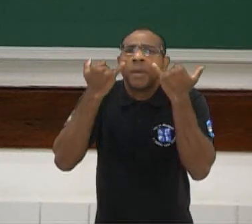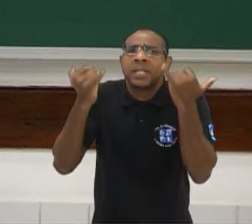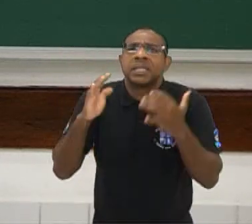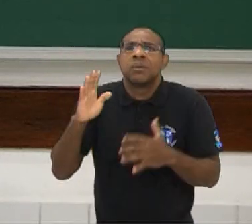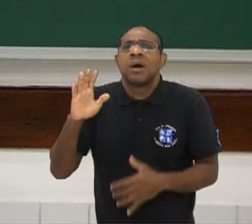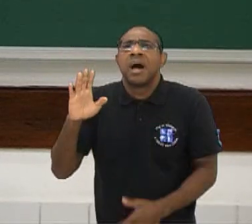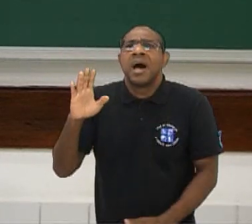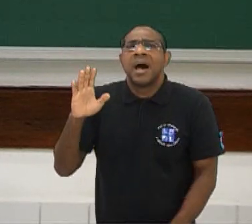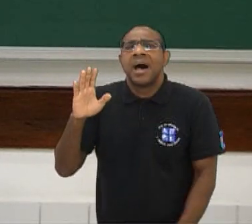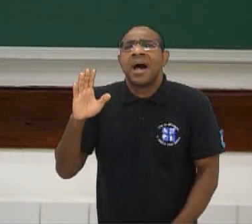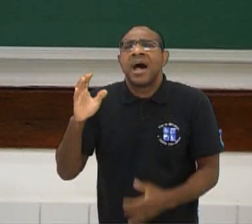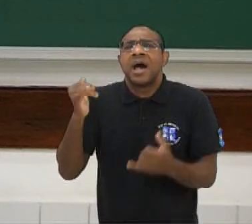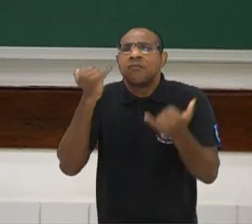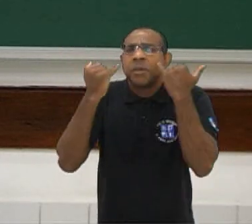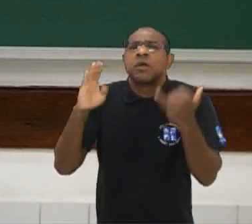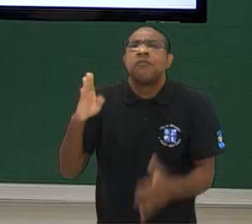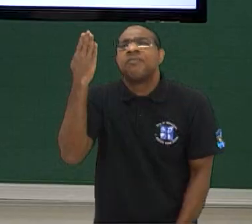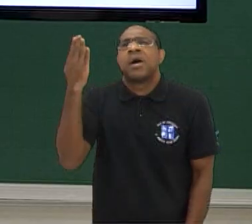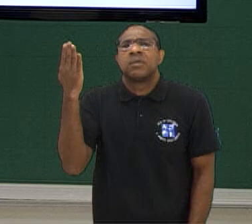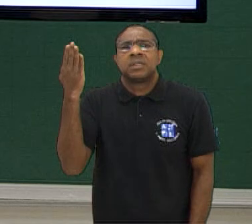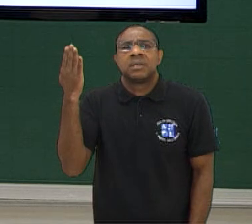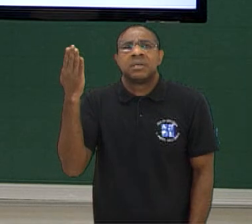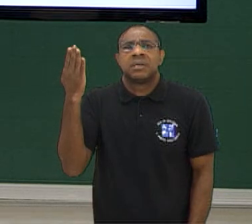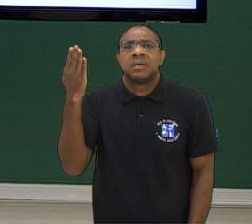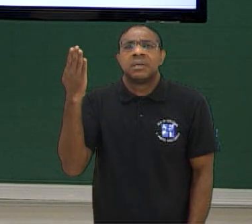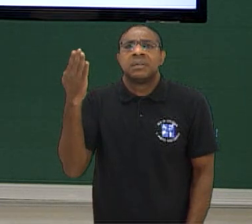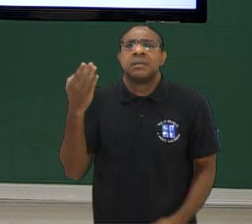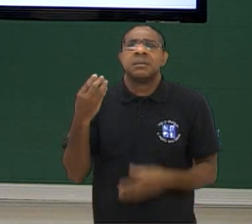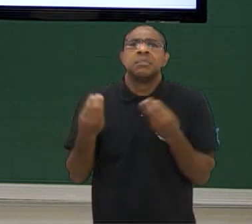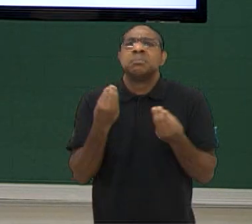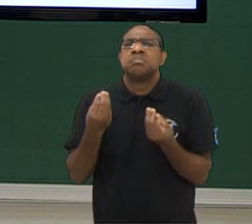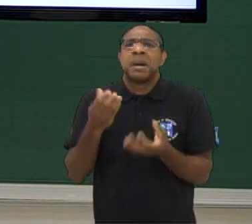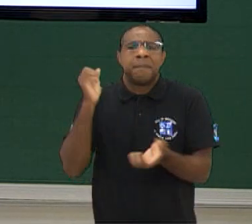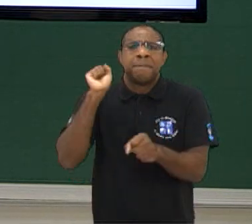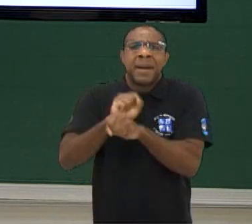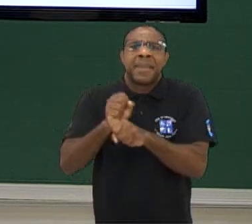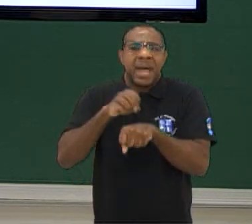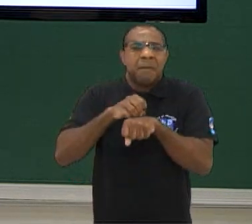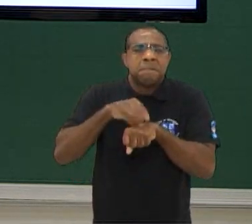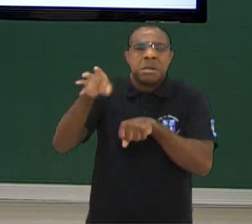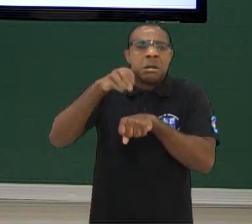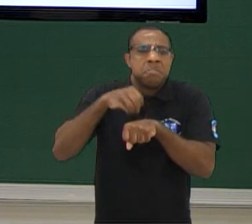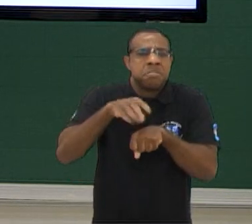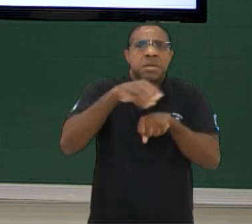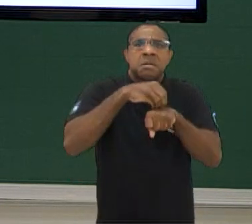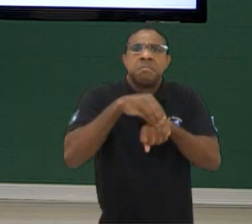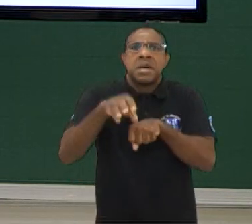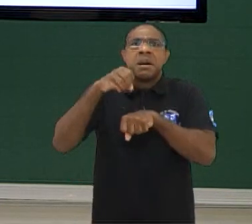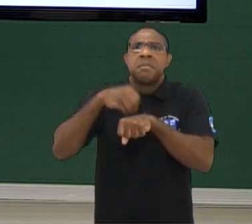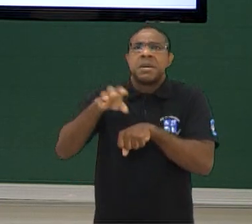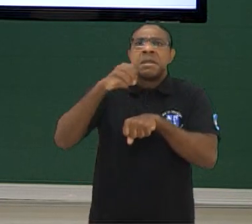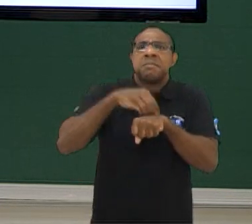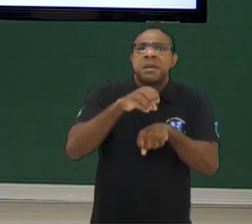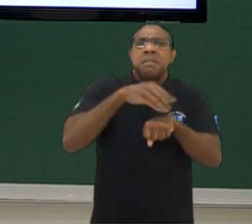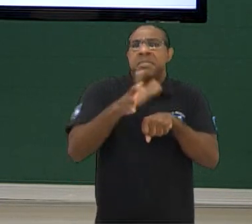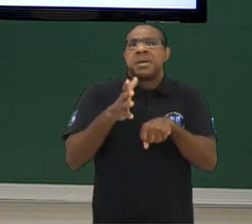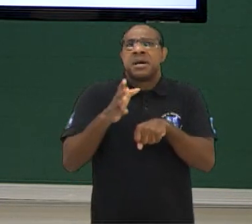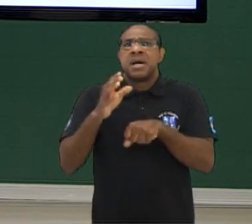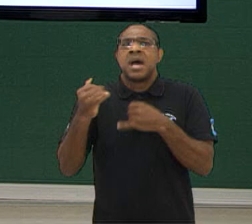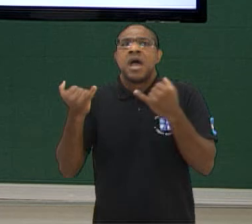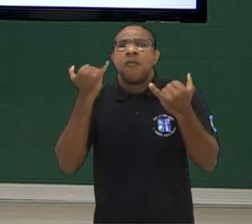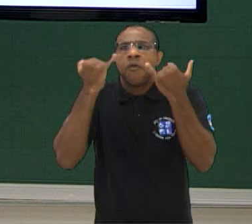acontecesse mais, para que não tivesse mais essa propagação ali das fake news? É só para você pensar a